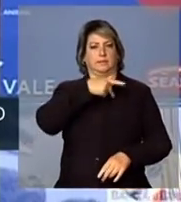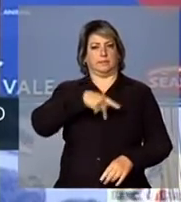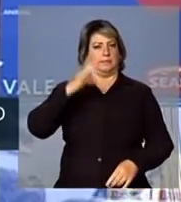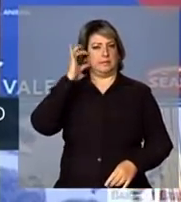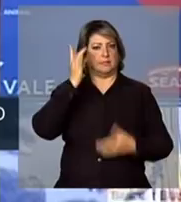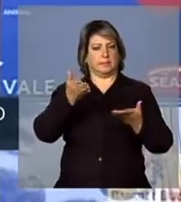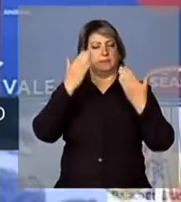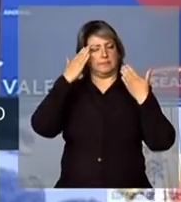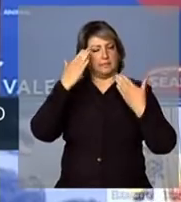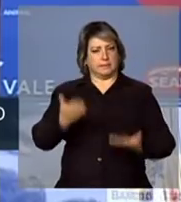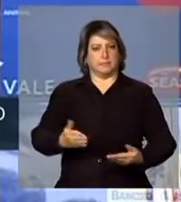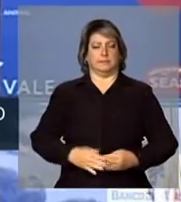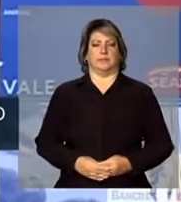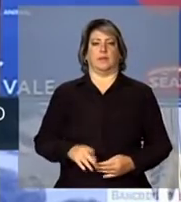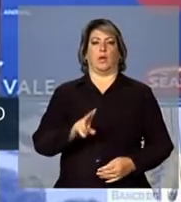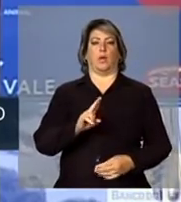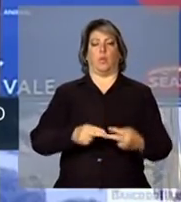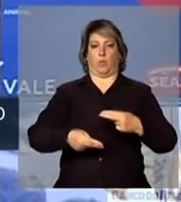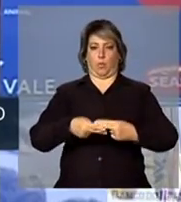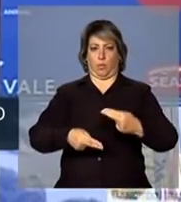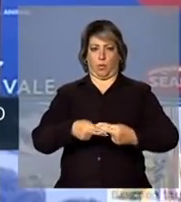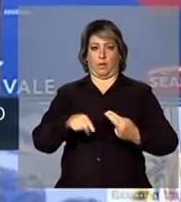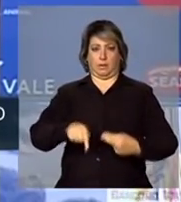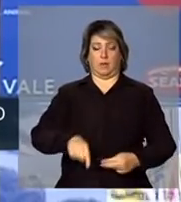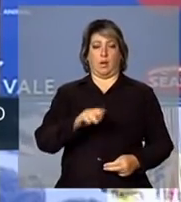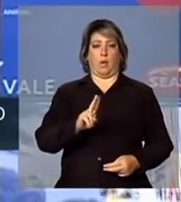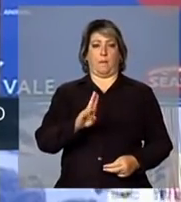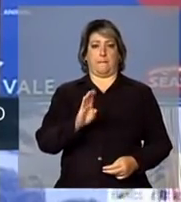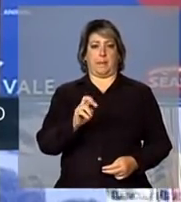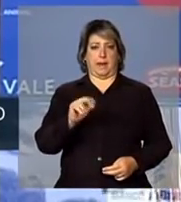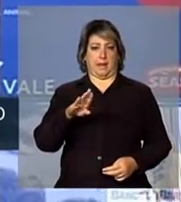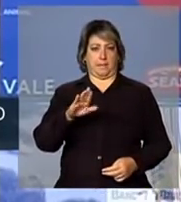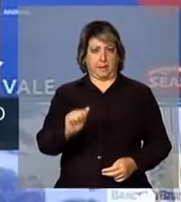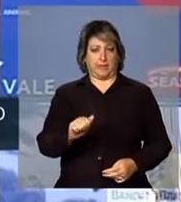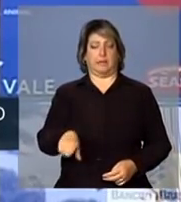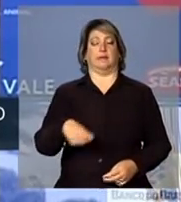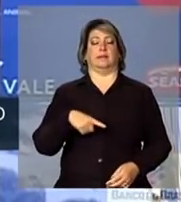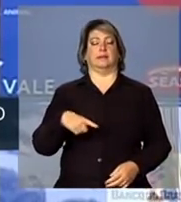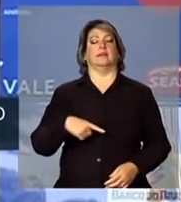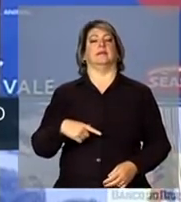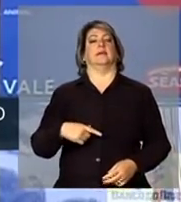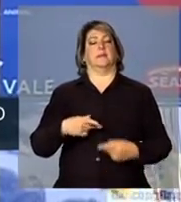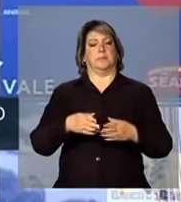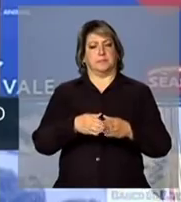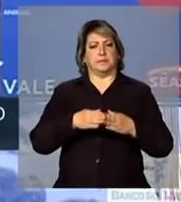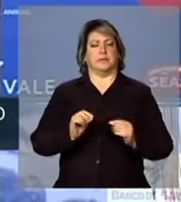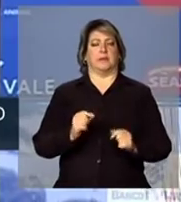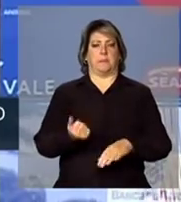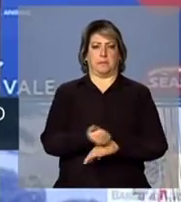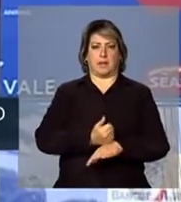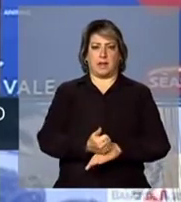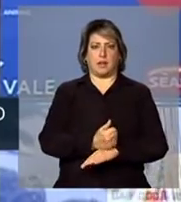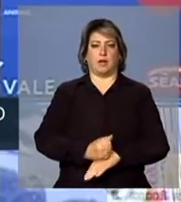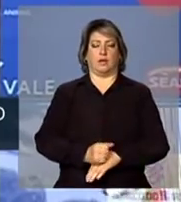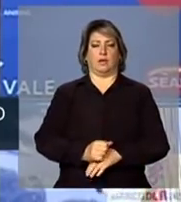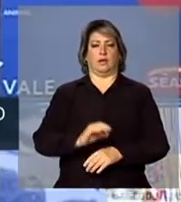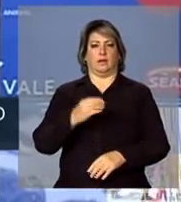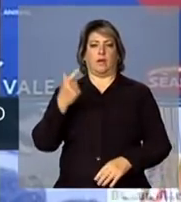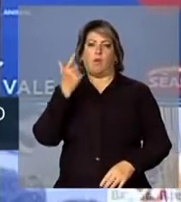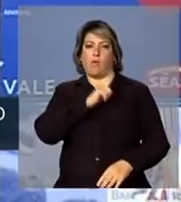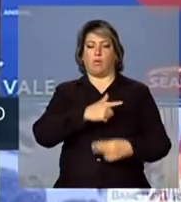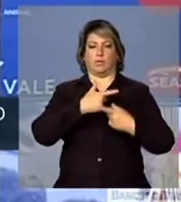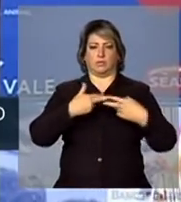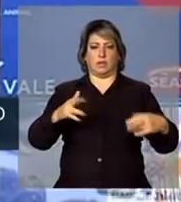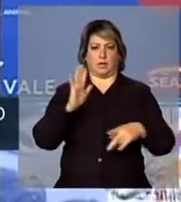Dilma. Uberaba reivindica. Uberaba luta por mais conquistas e bem-estar de sua gente.